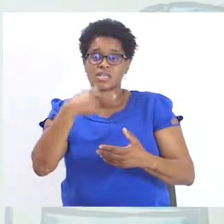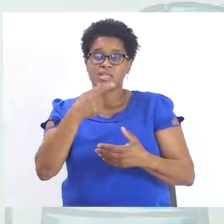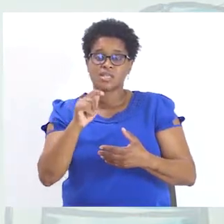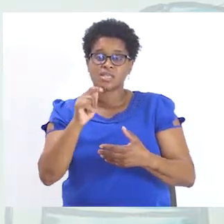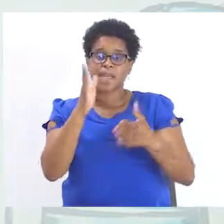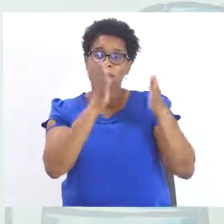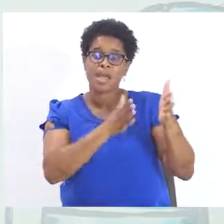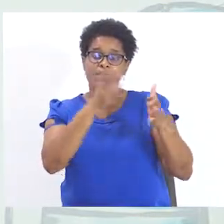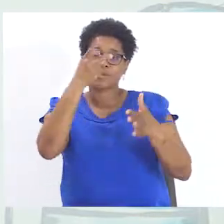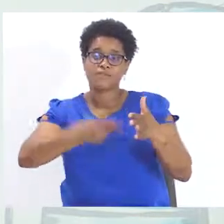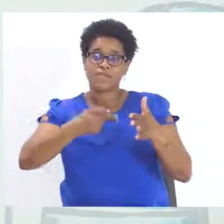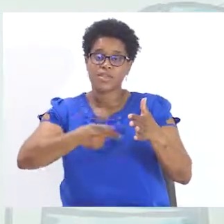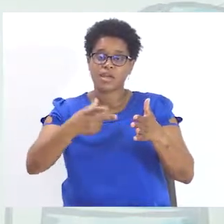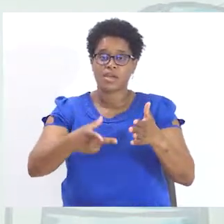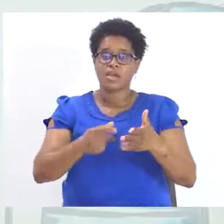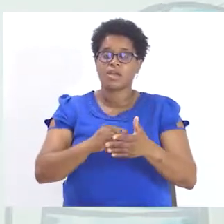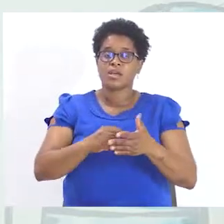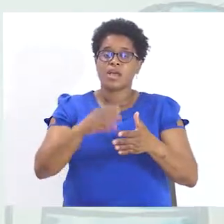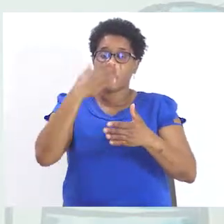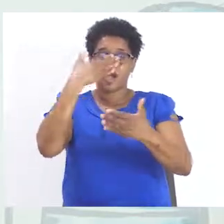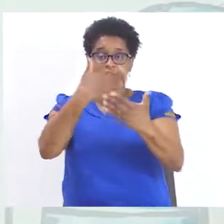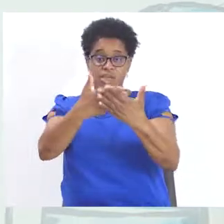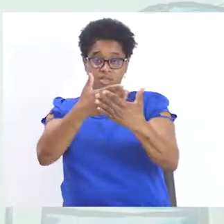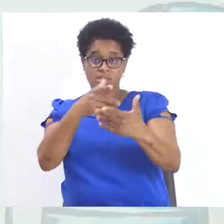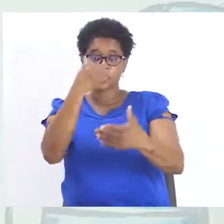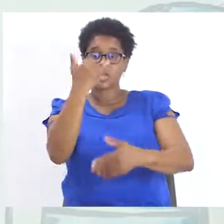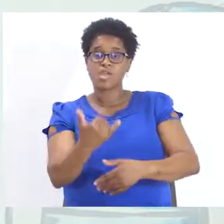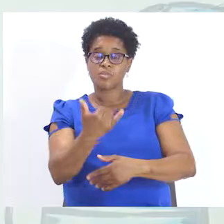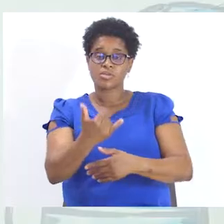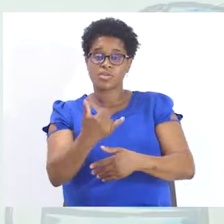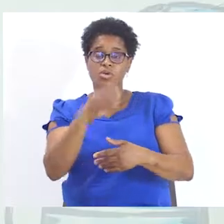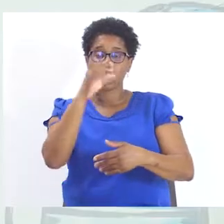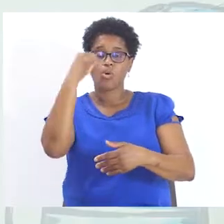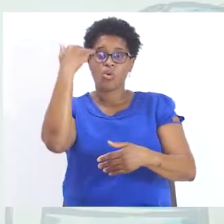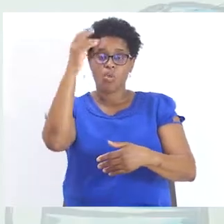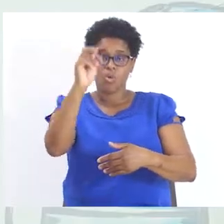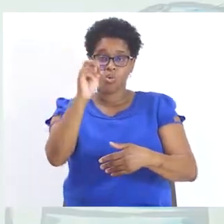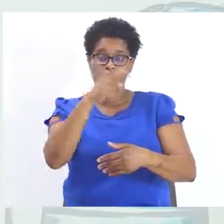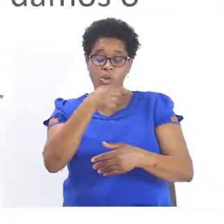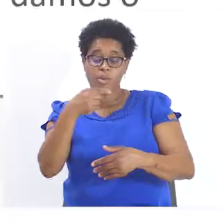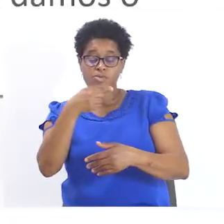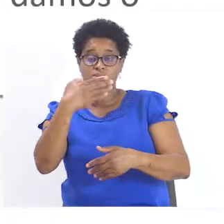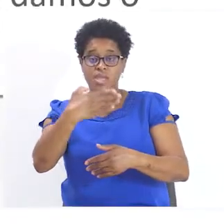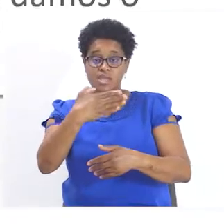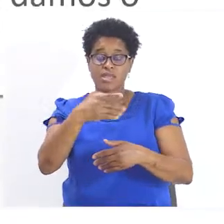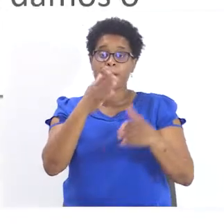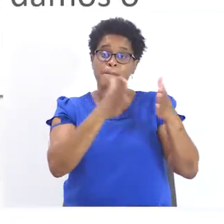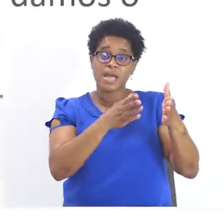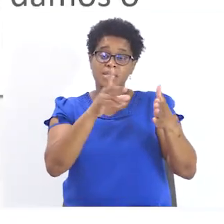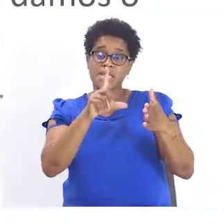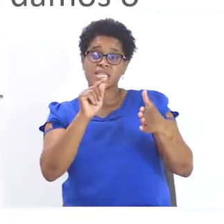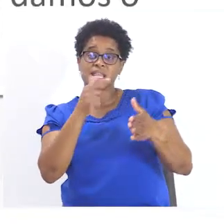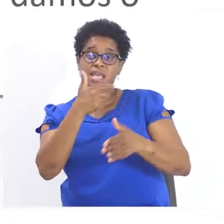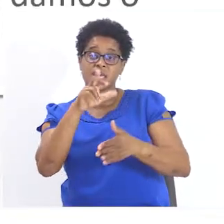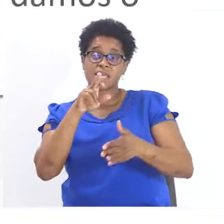que fica, nesse caso, à frente de y ao cubo, o menos 7. A parte das